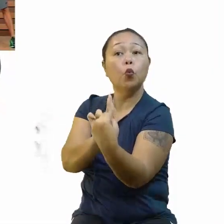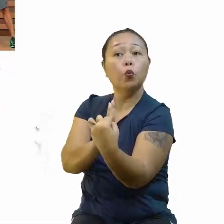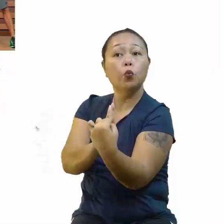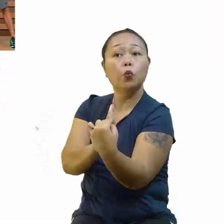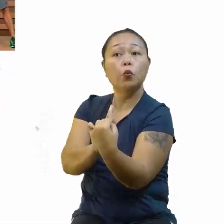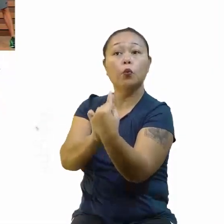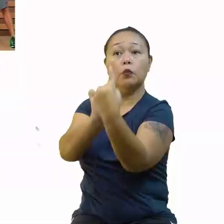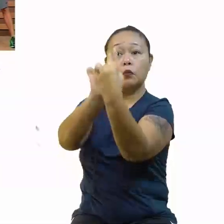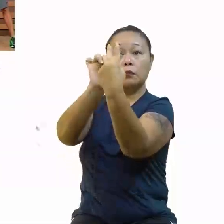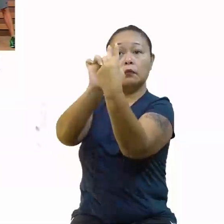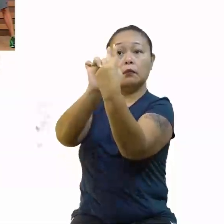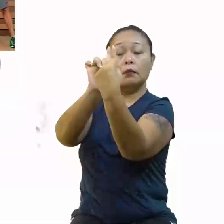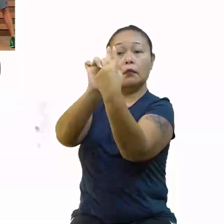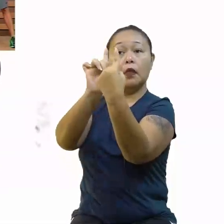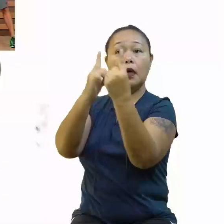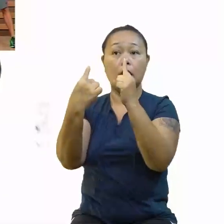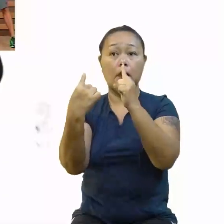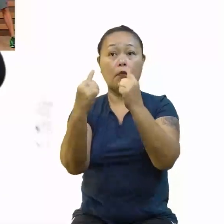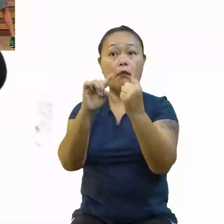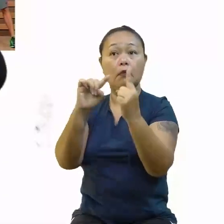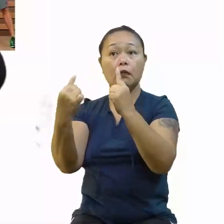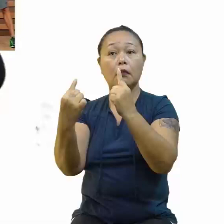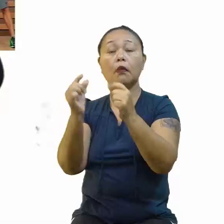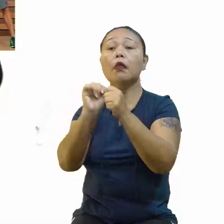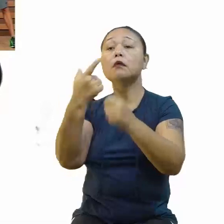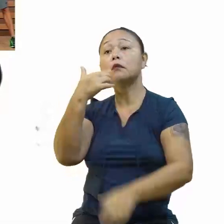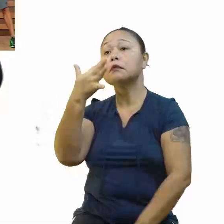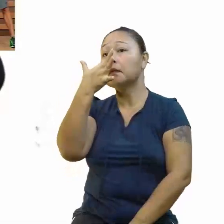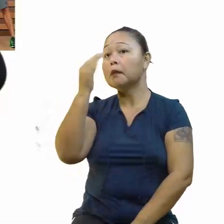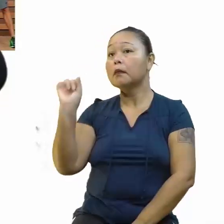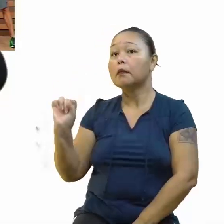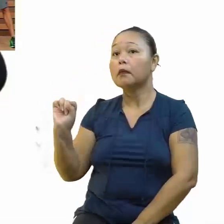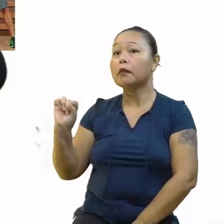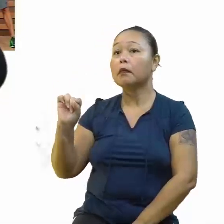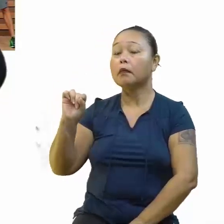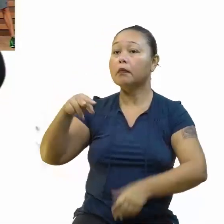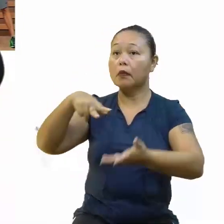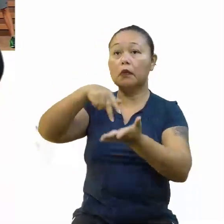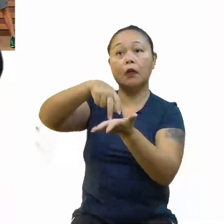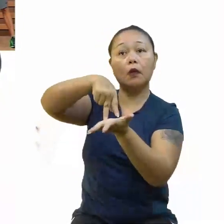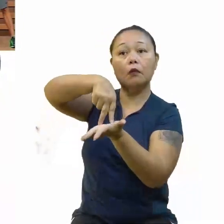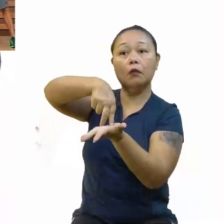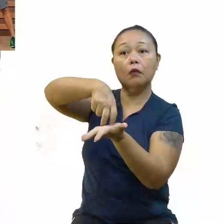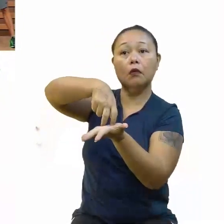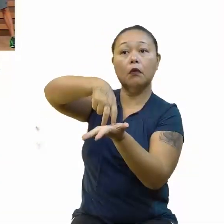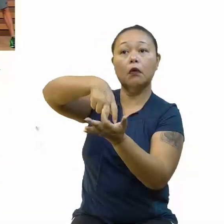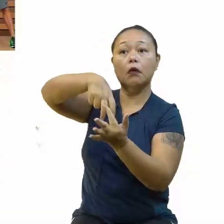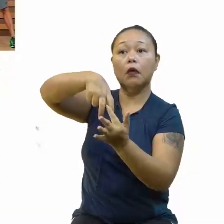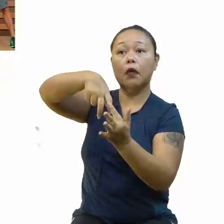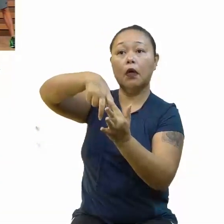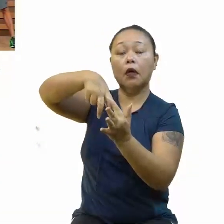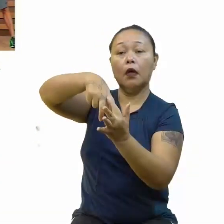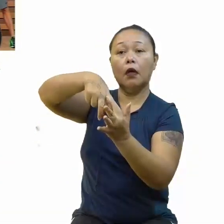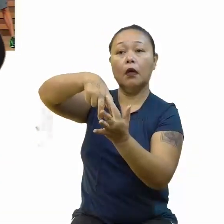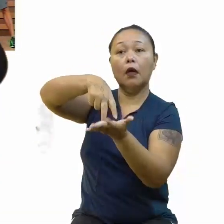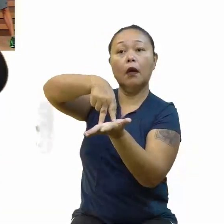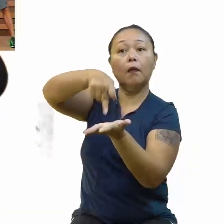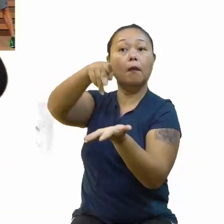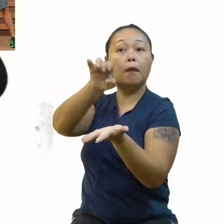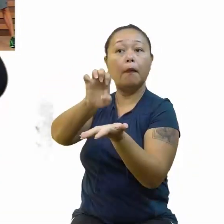Agacha, saltou. O que você tem que observar? Para o seu joelho não passar da ponta do pé. Então, eu